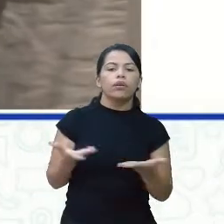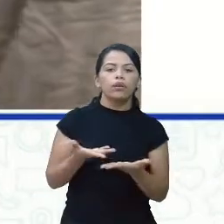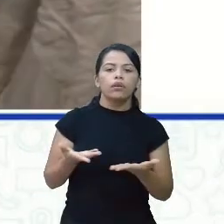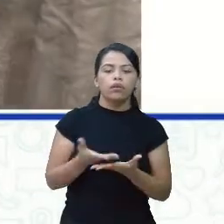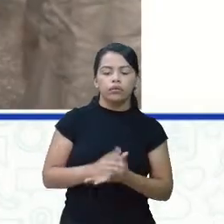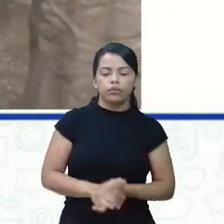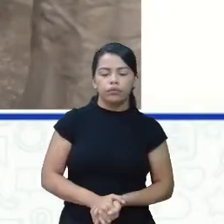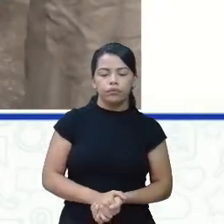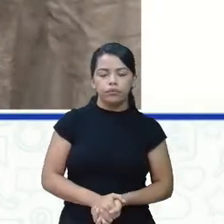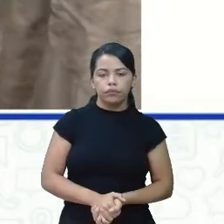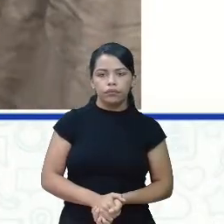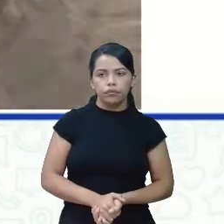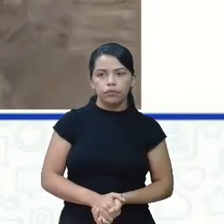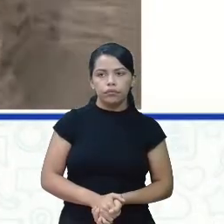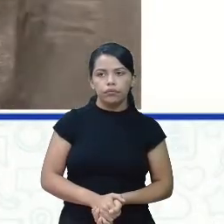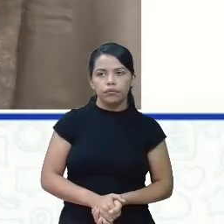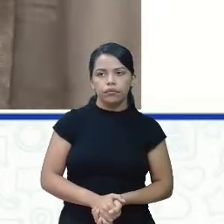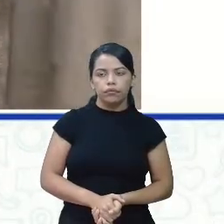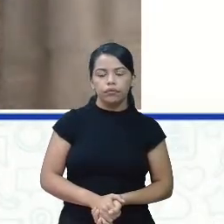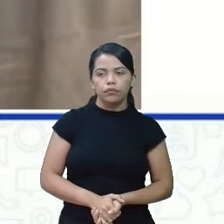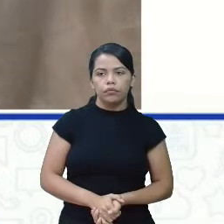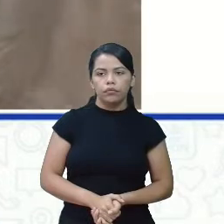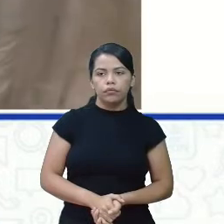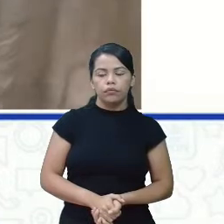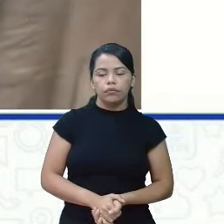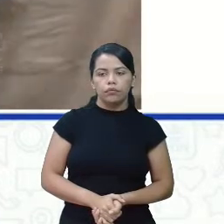paisagem sonora.